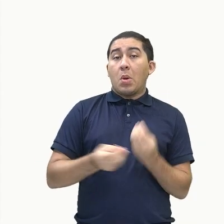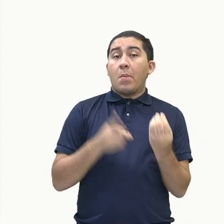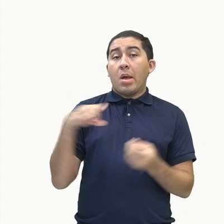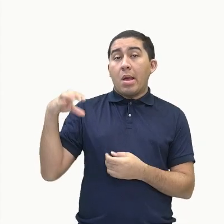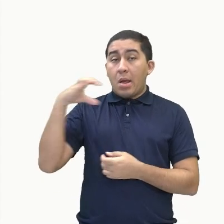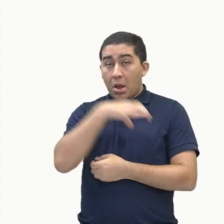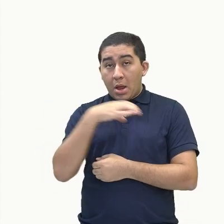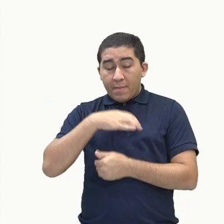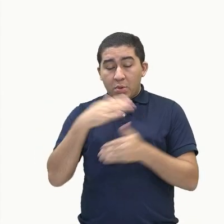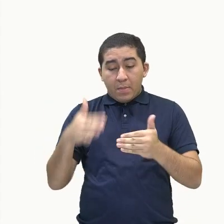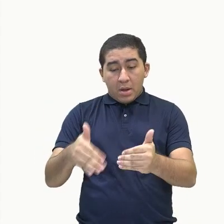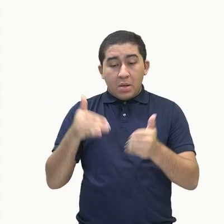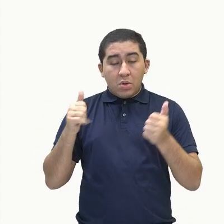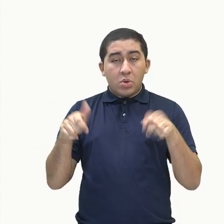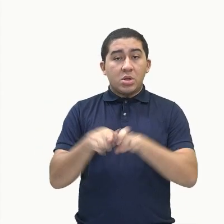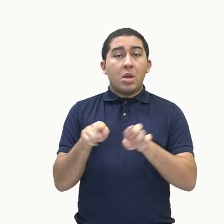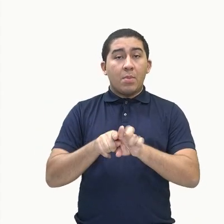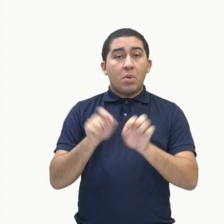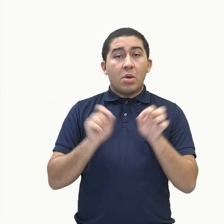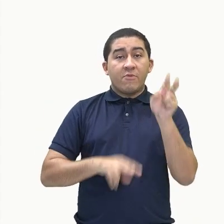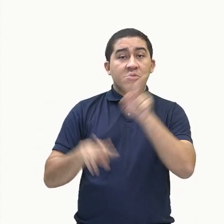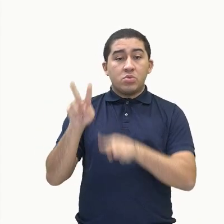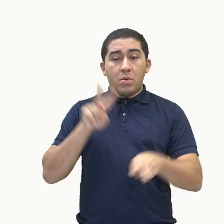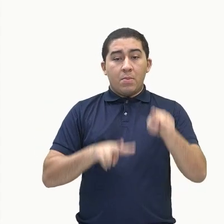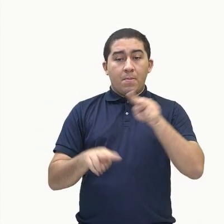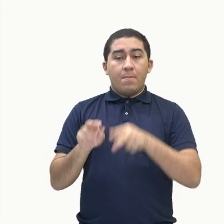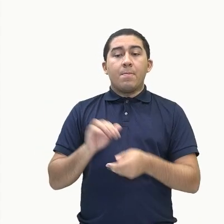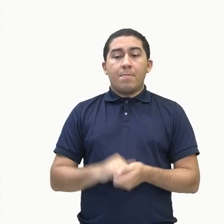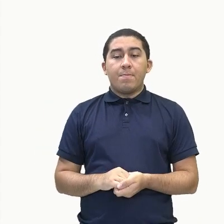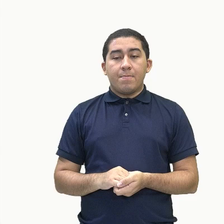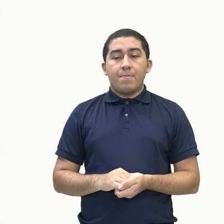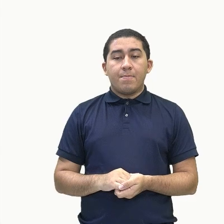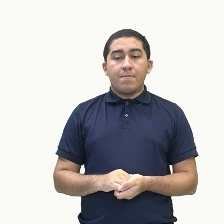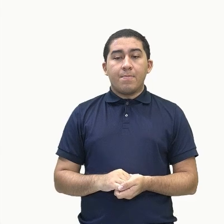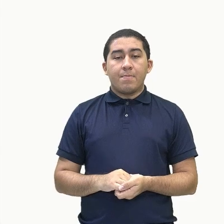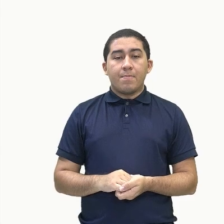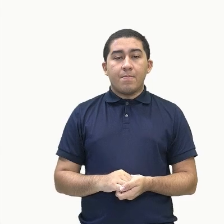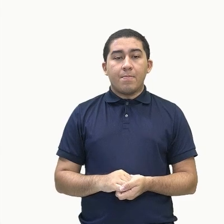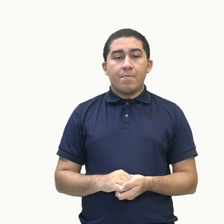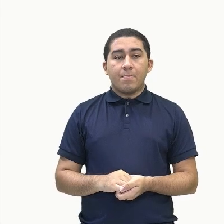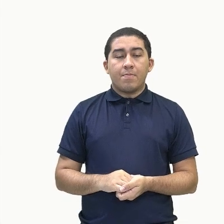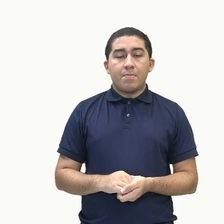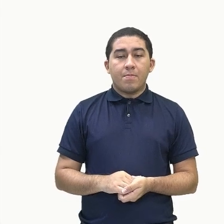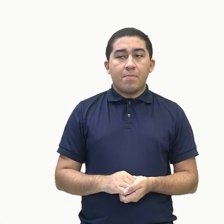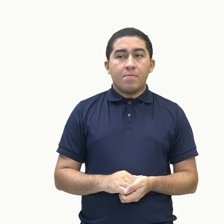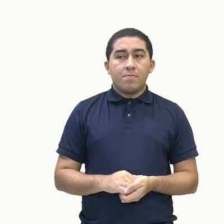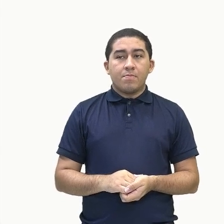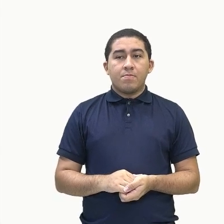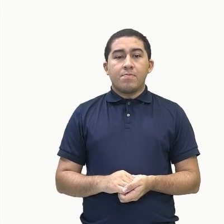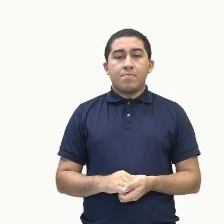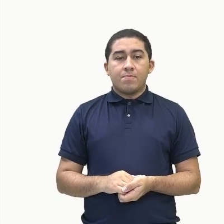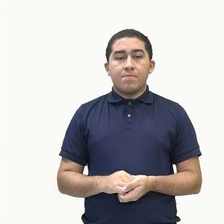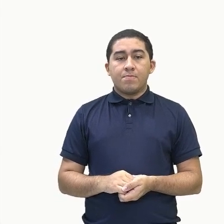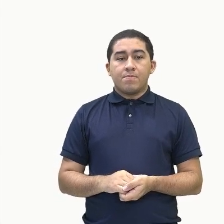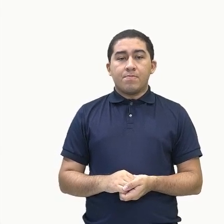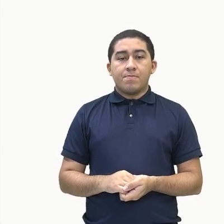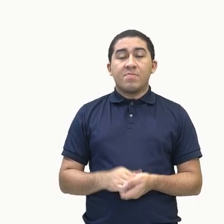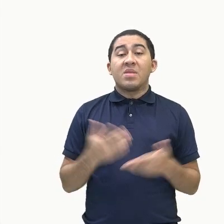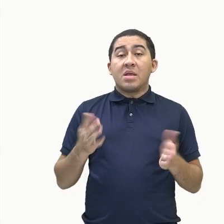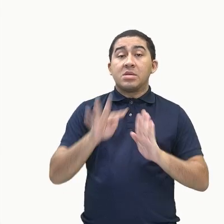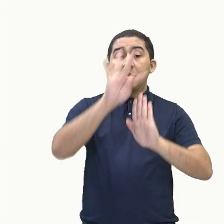rápida, eficiente e visual. Então, esse texto visual que